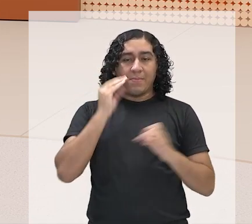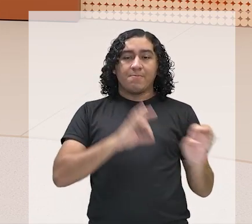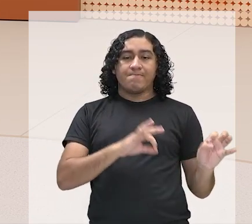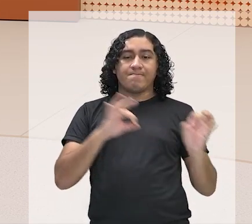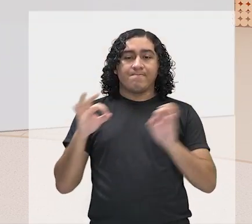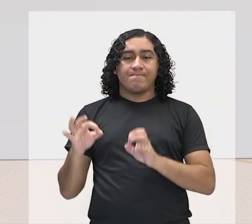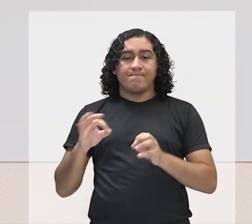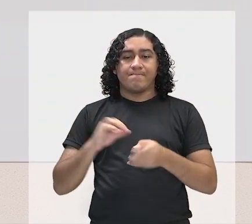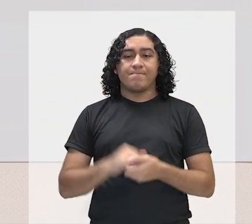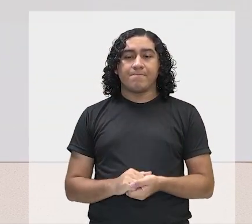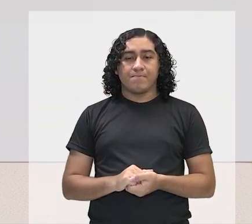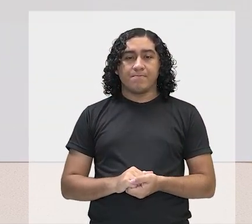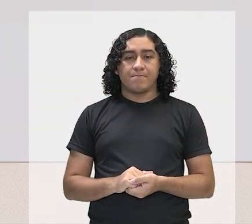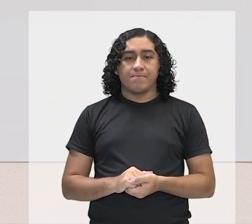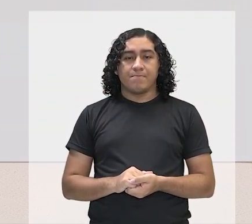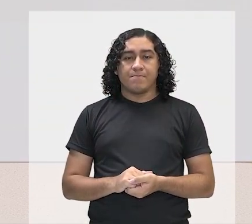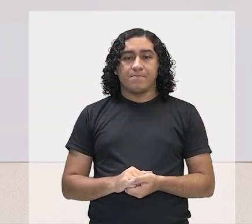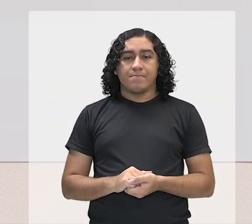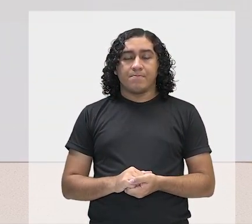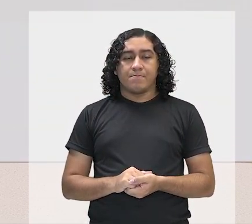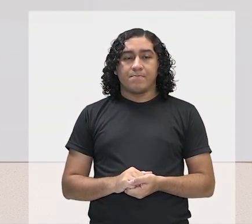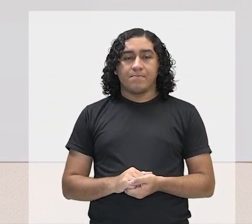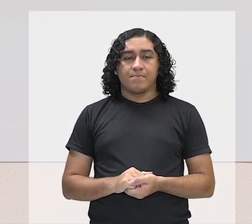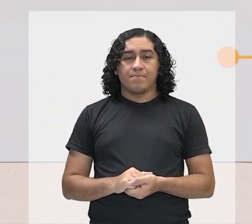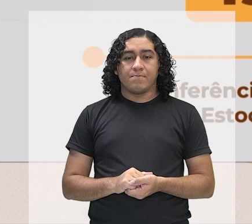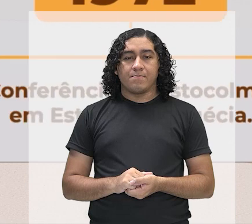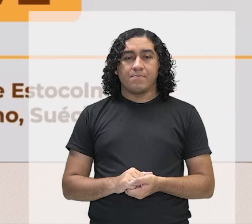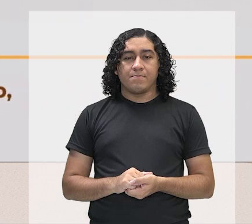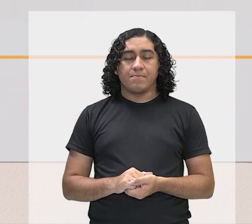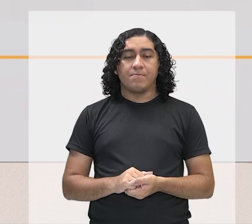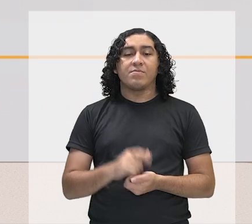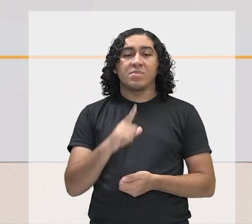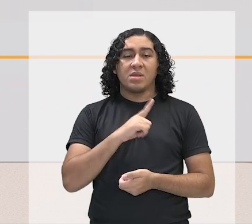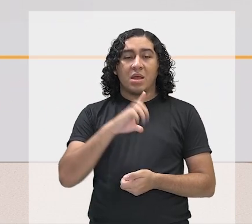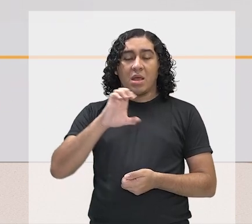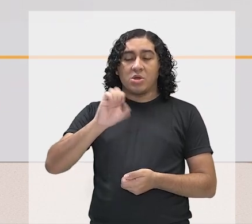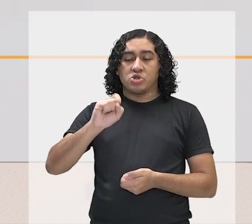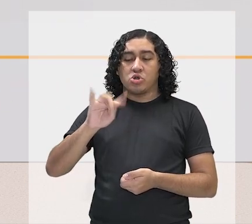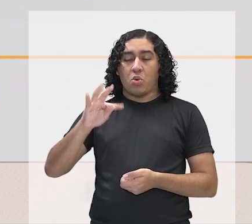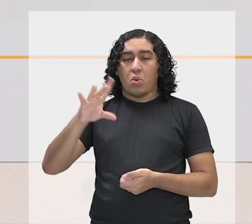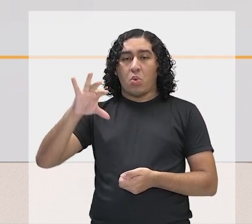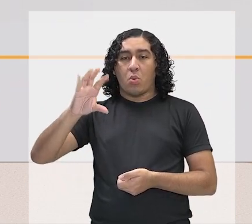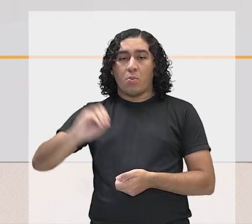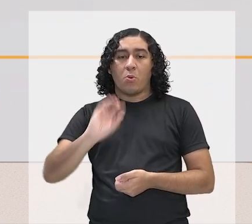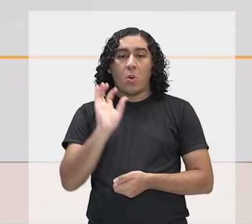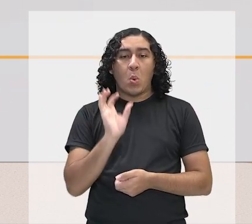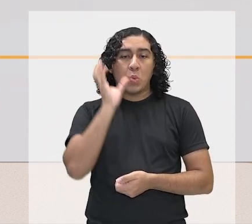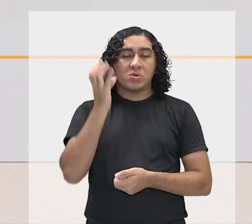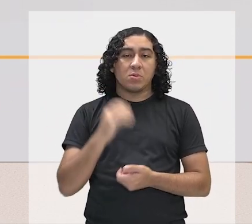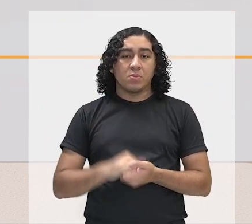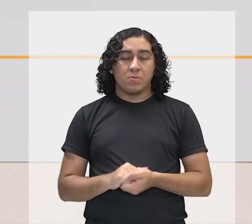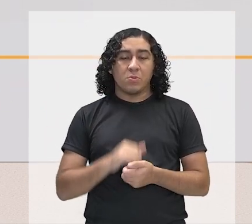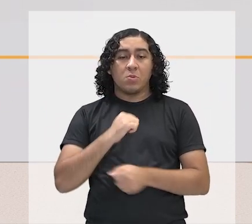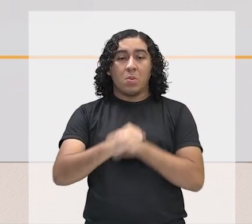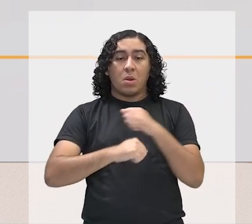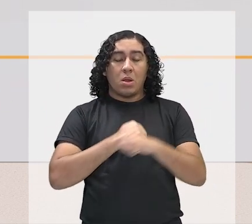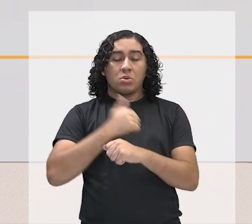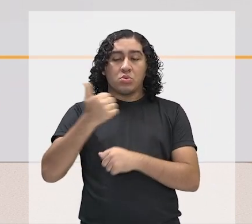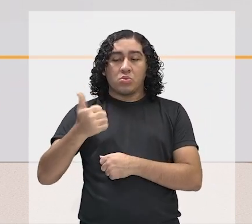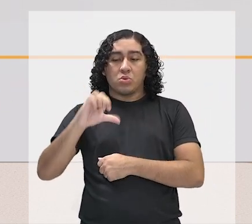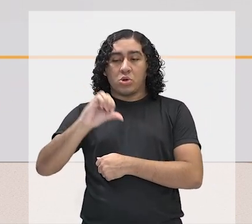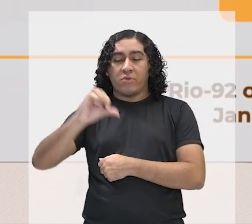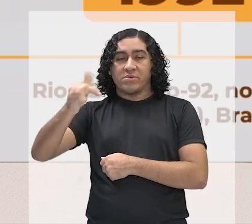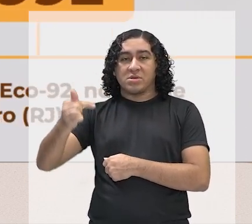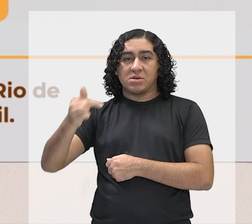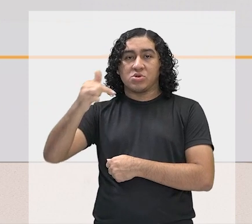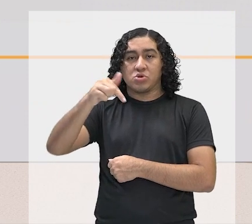temos aqui a Conferência de Estocolmo, né, que aconteceu, como eu já disse para vocês, no ano de 1972, na